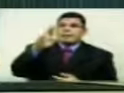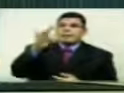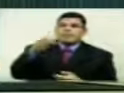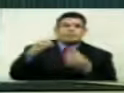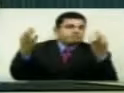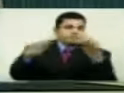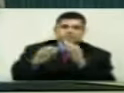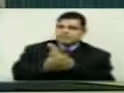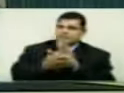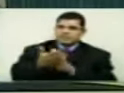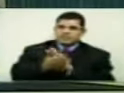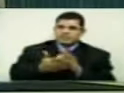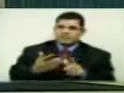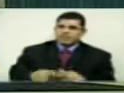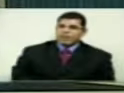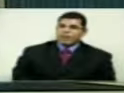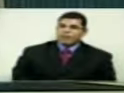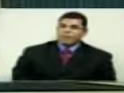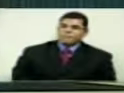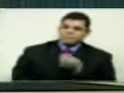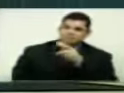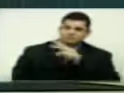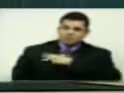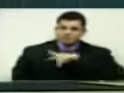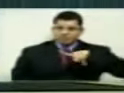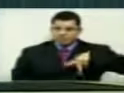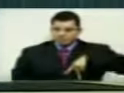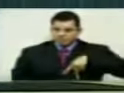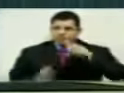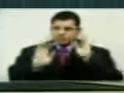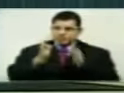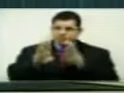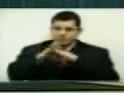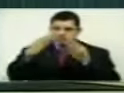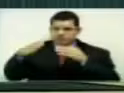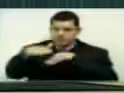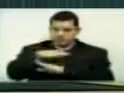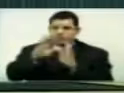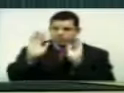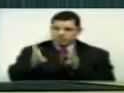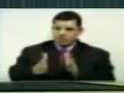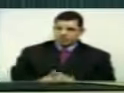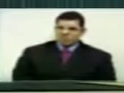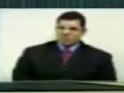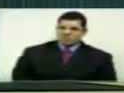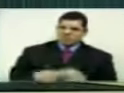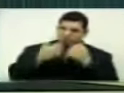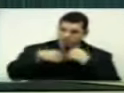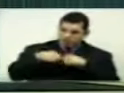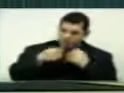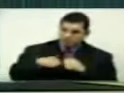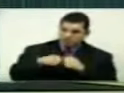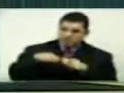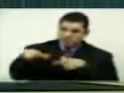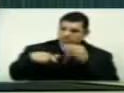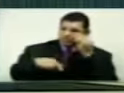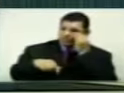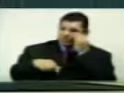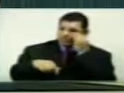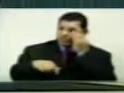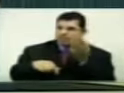está certo. O Ministério Público, que já abriu o procedimento, precisa apurar